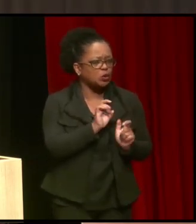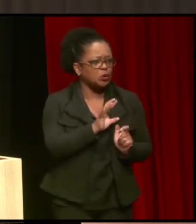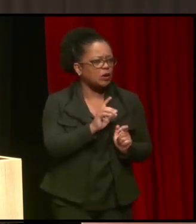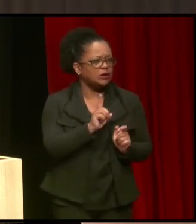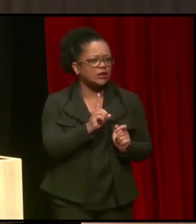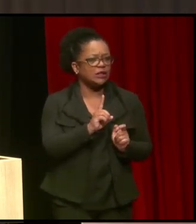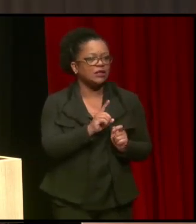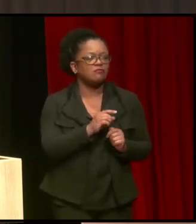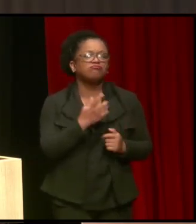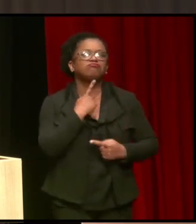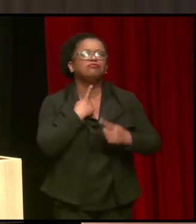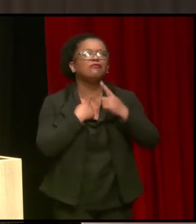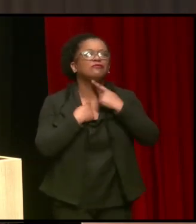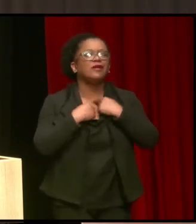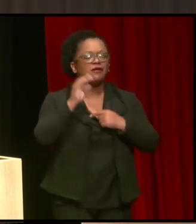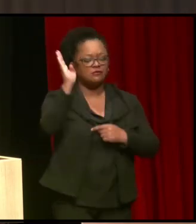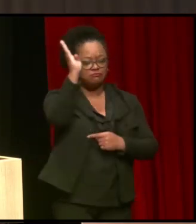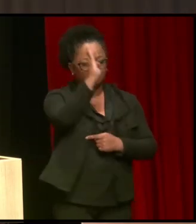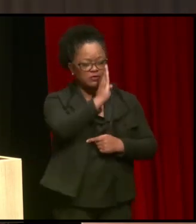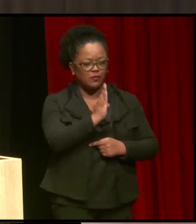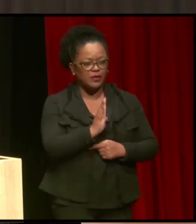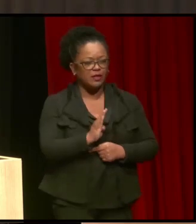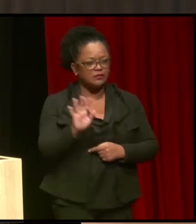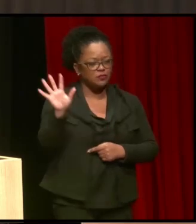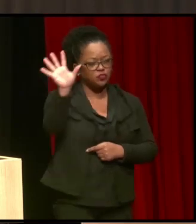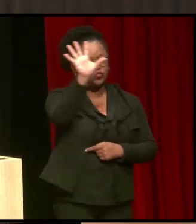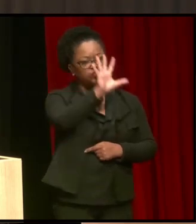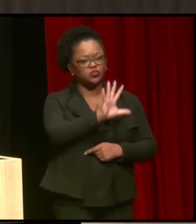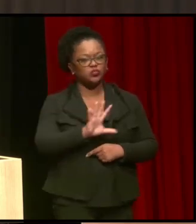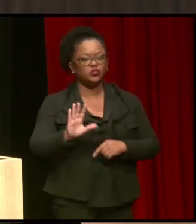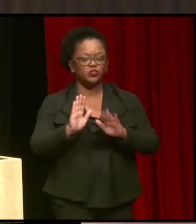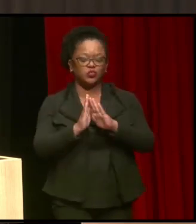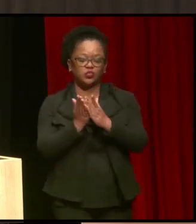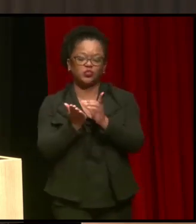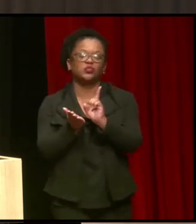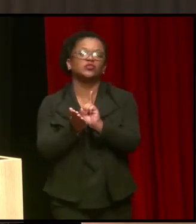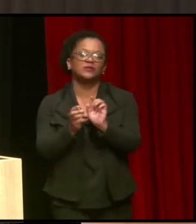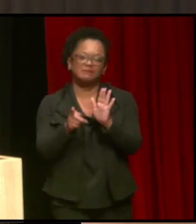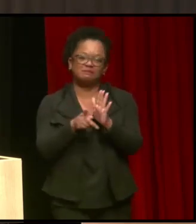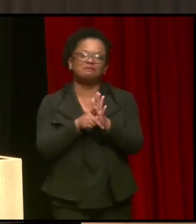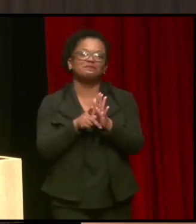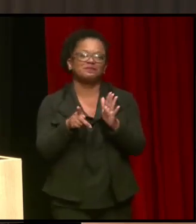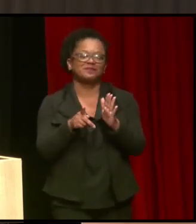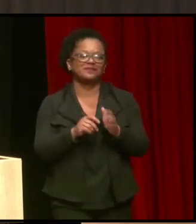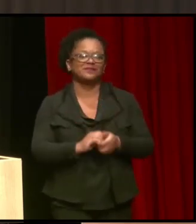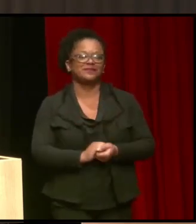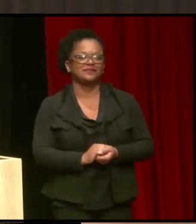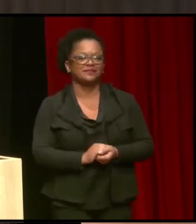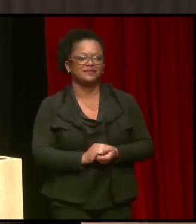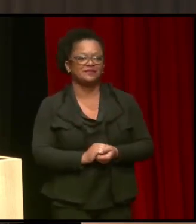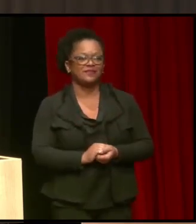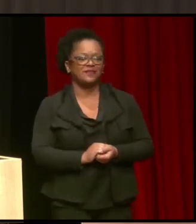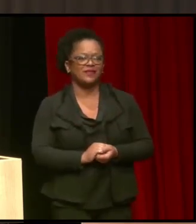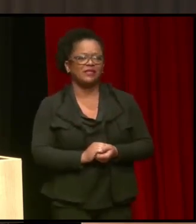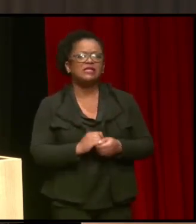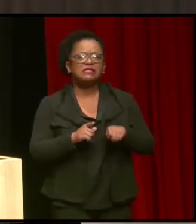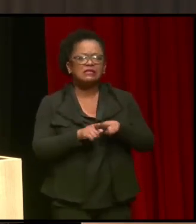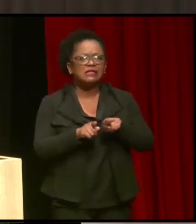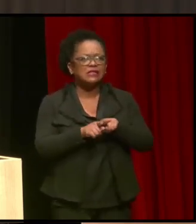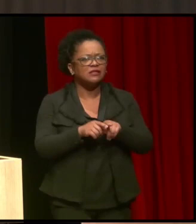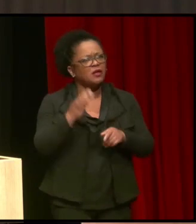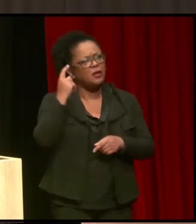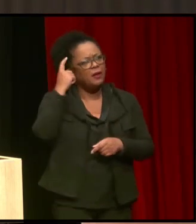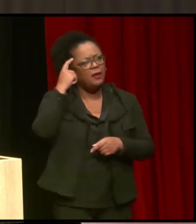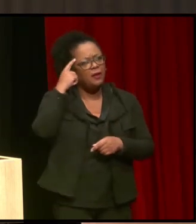brasileira fosse da Bíblia. Não é verdade? Será que mudava o nosso país se todo mundo fosse